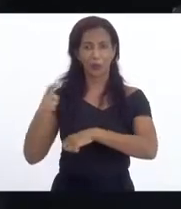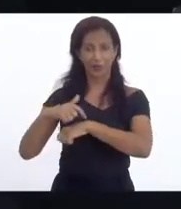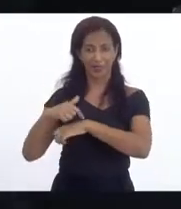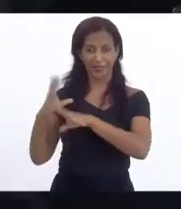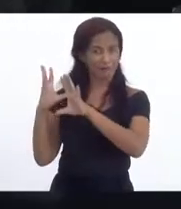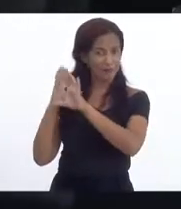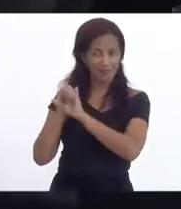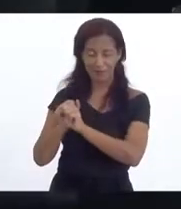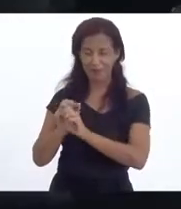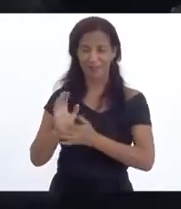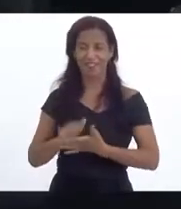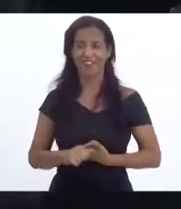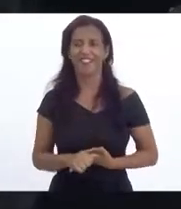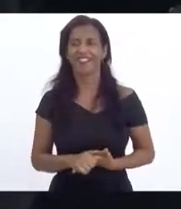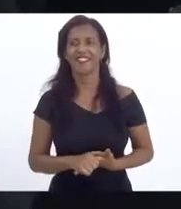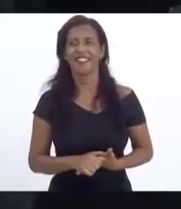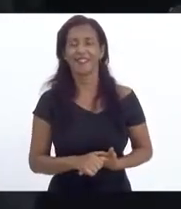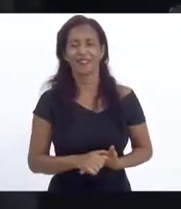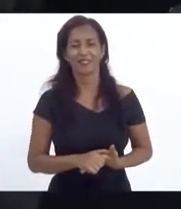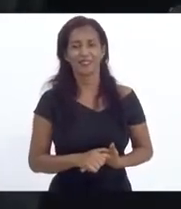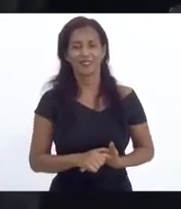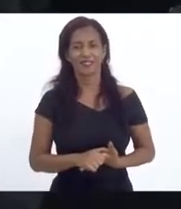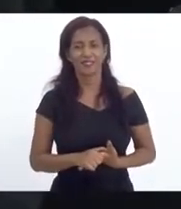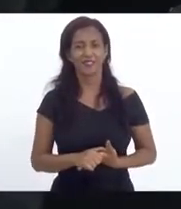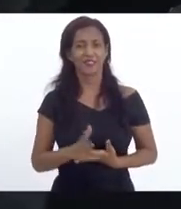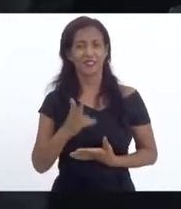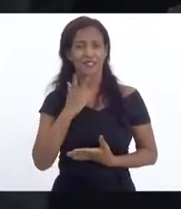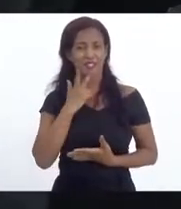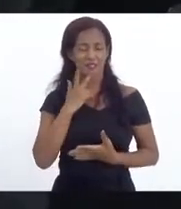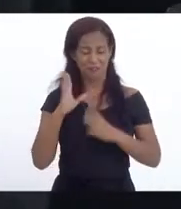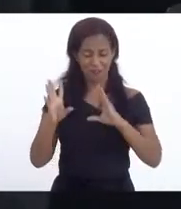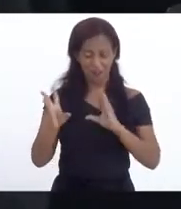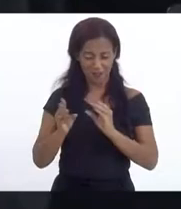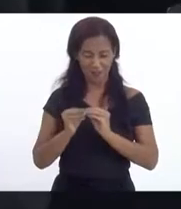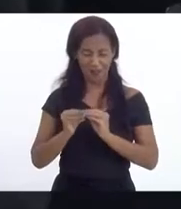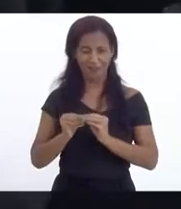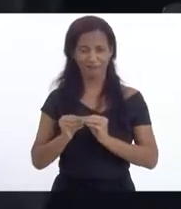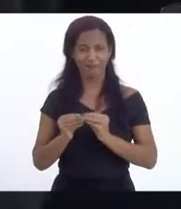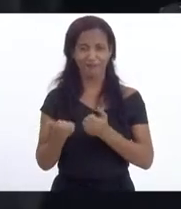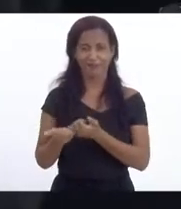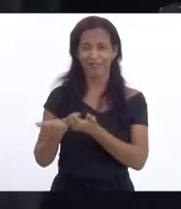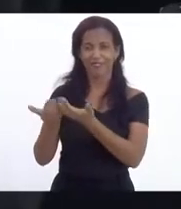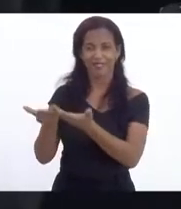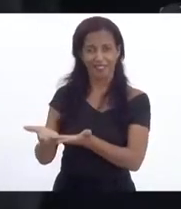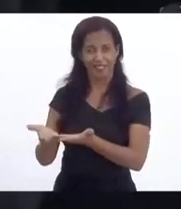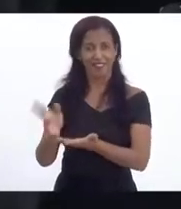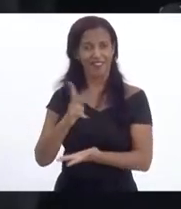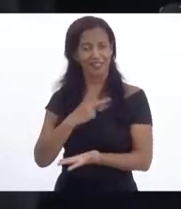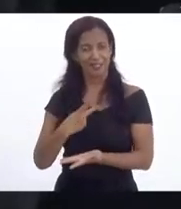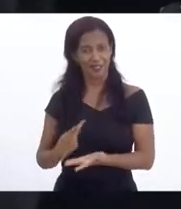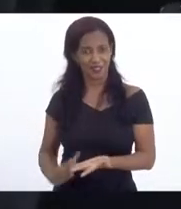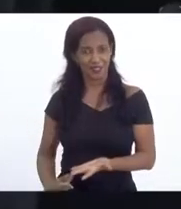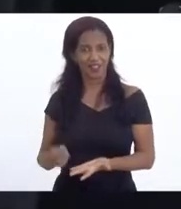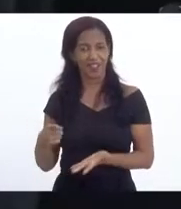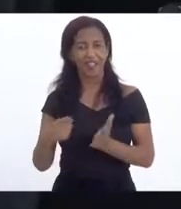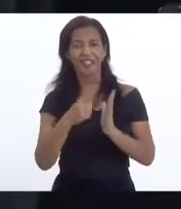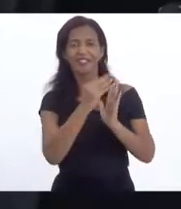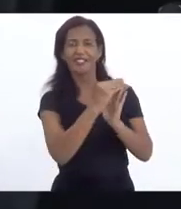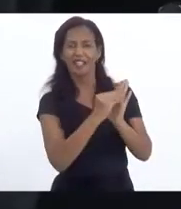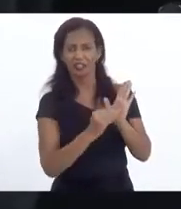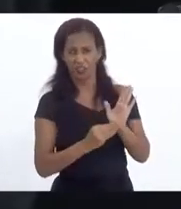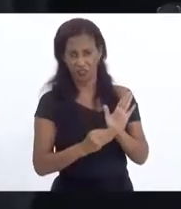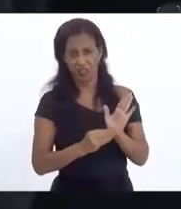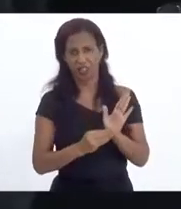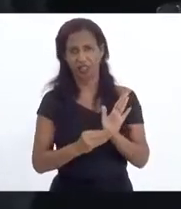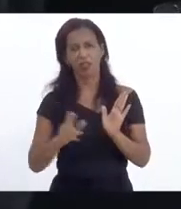terminou, tá? E eu vou concluir entregando ao senhor presidente esta agenda, que se